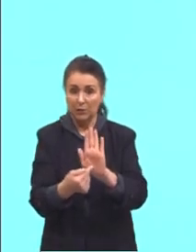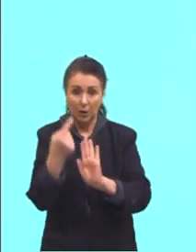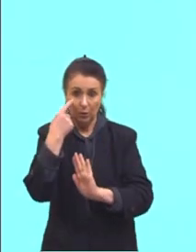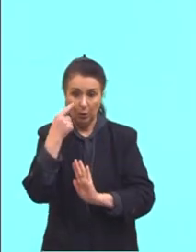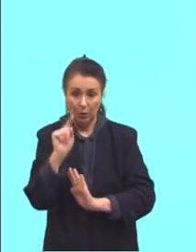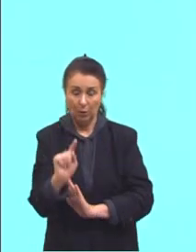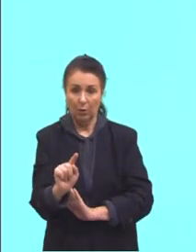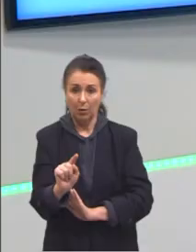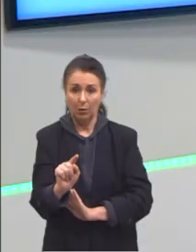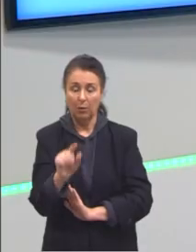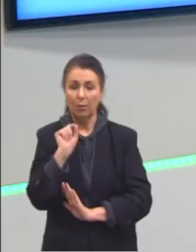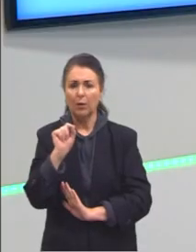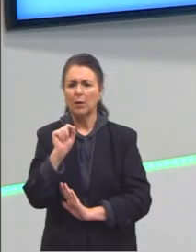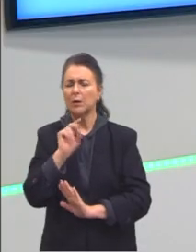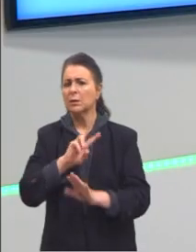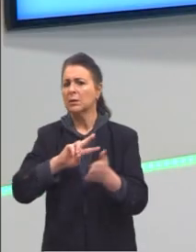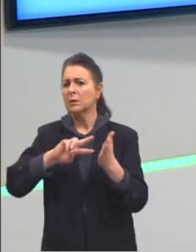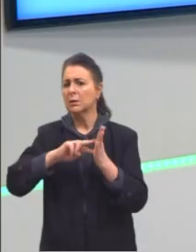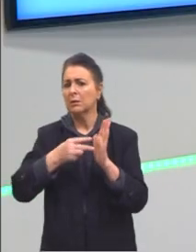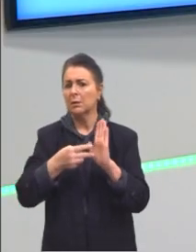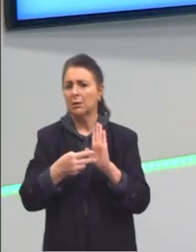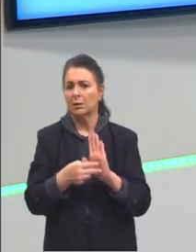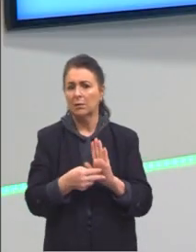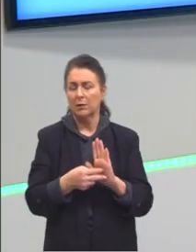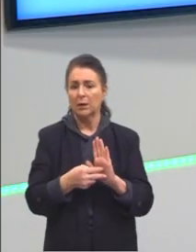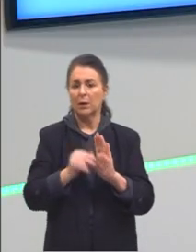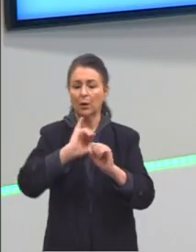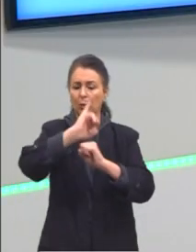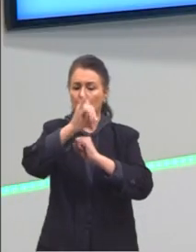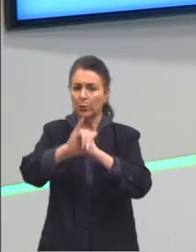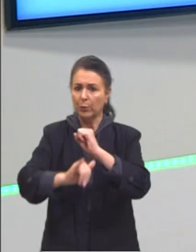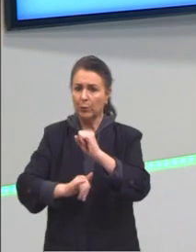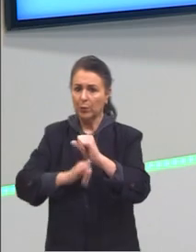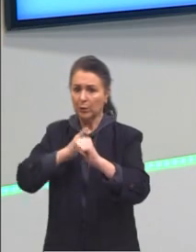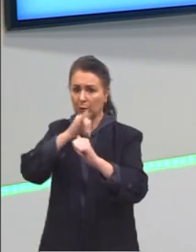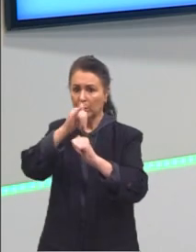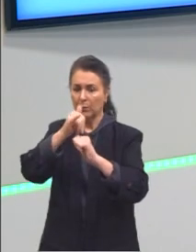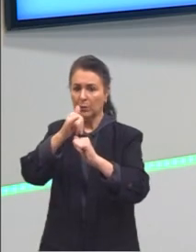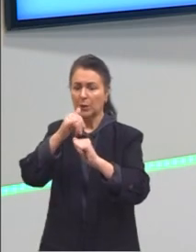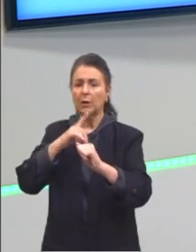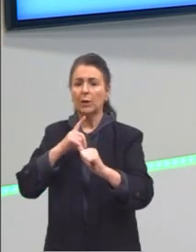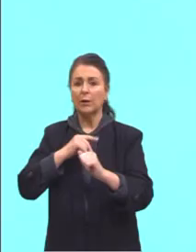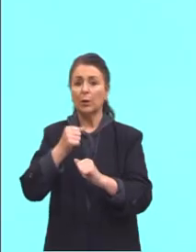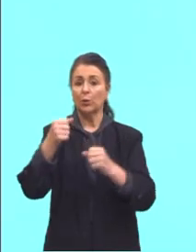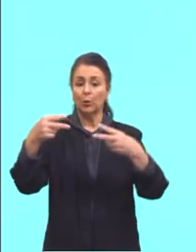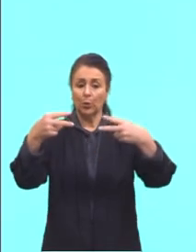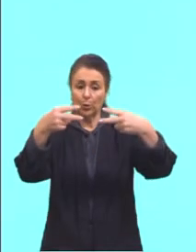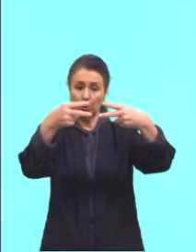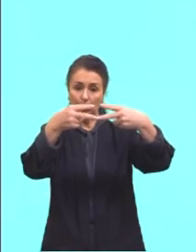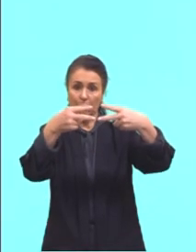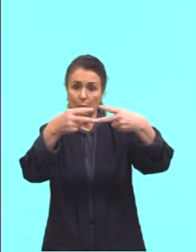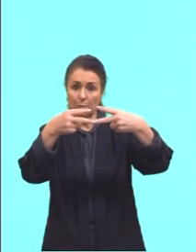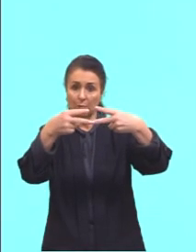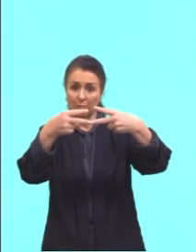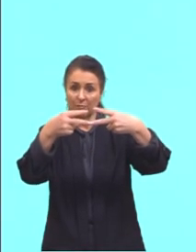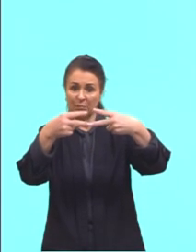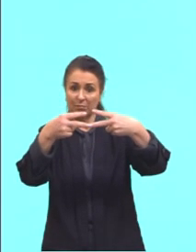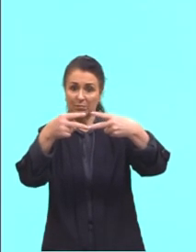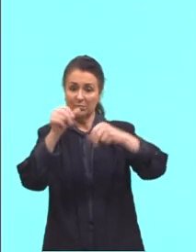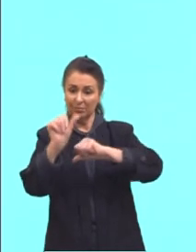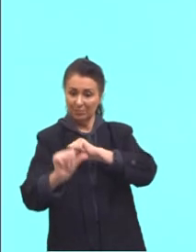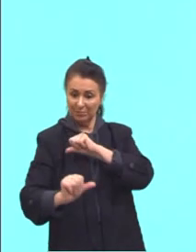O que quer dizer isso que entre esses átomos eu tenho dupla ligação em algum momento alternada